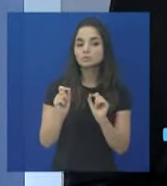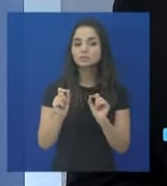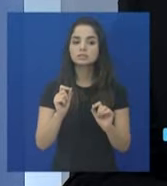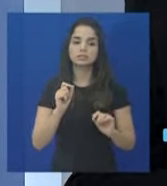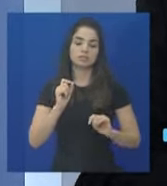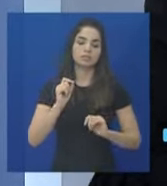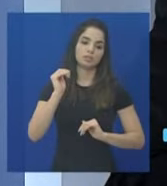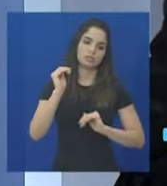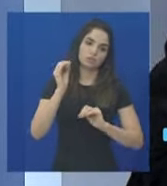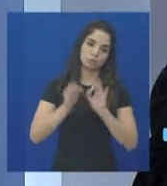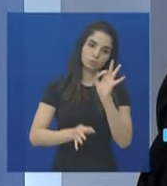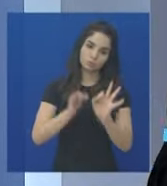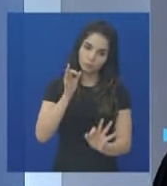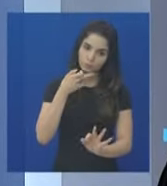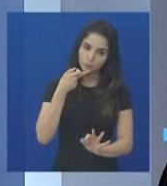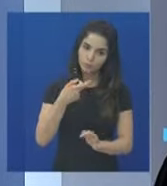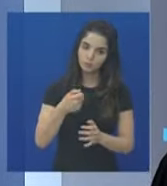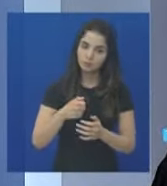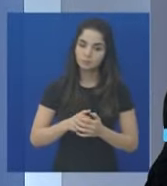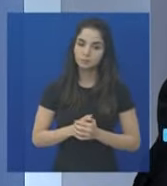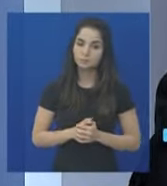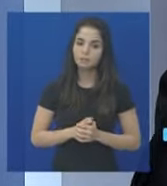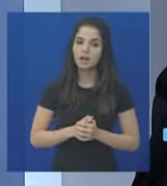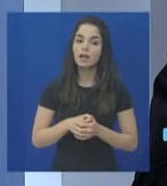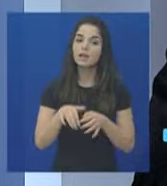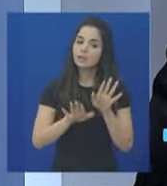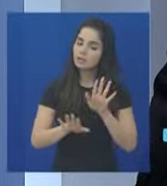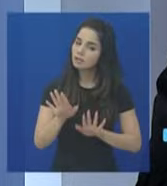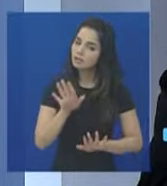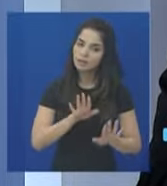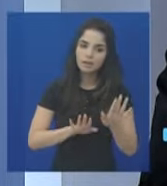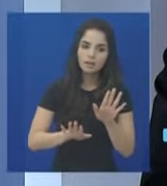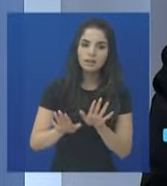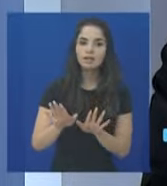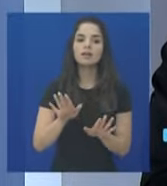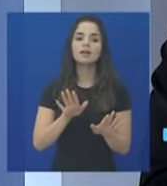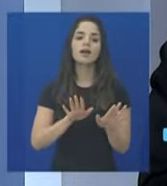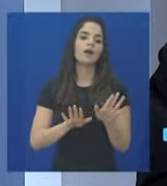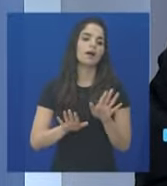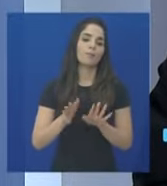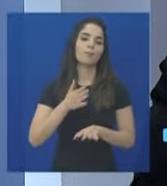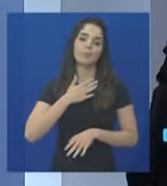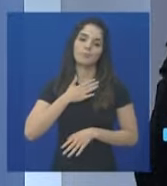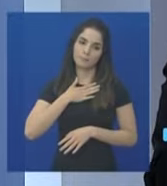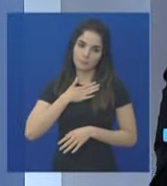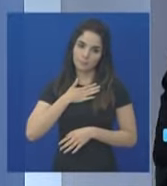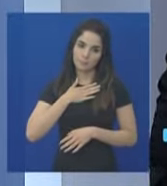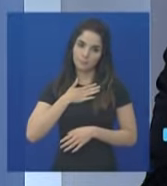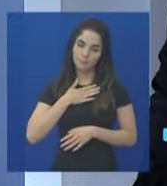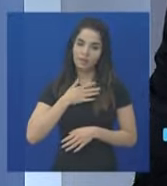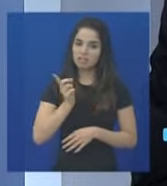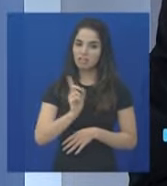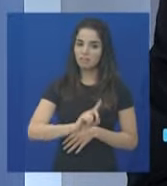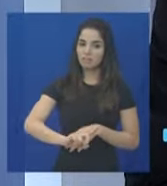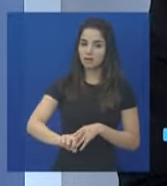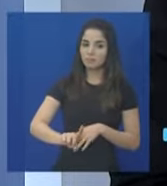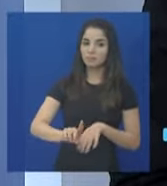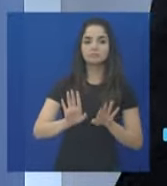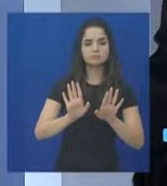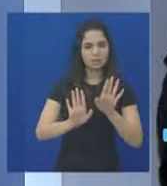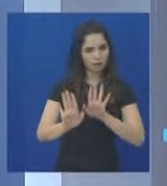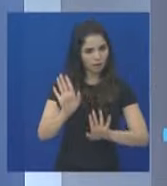instância, eu quero nesse instante tranquilizar a todos em relação ao indeferimento com o recurso.